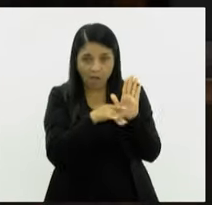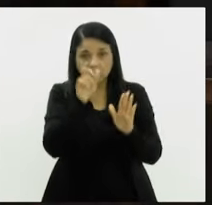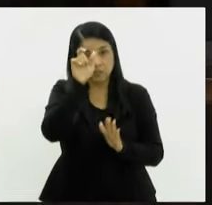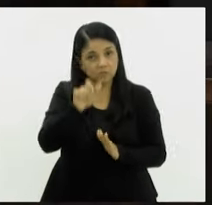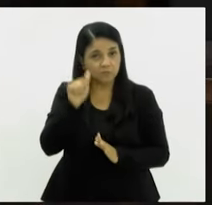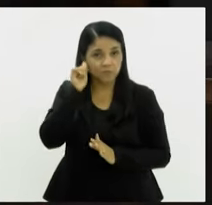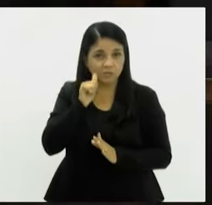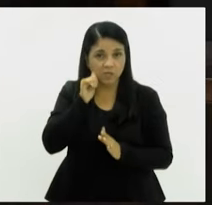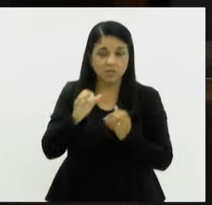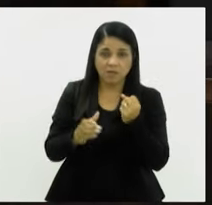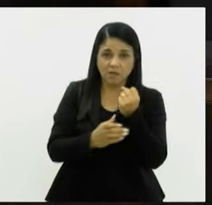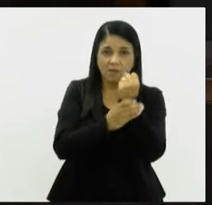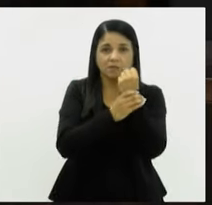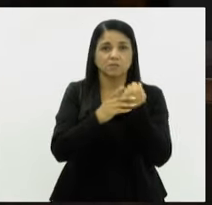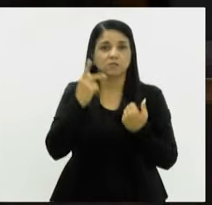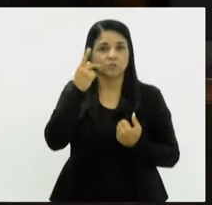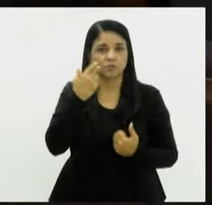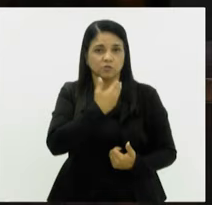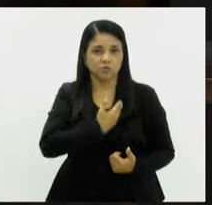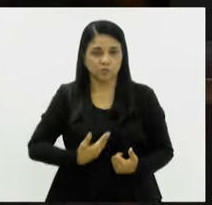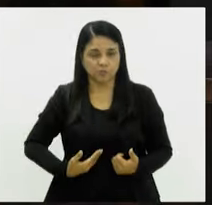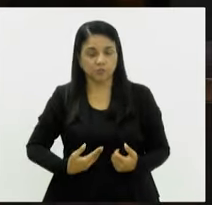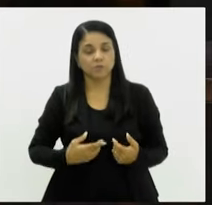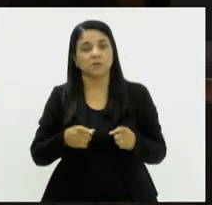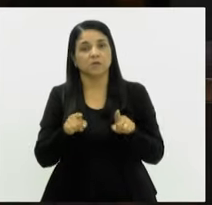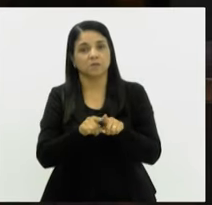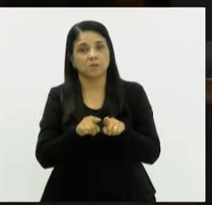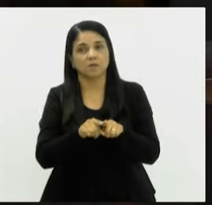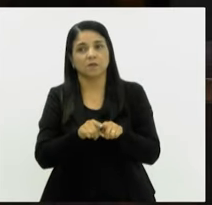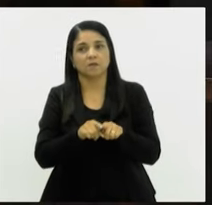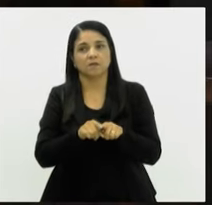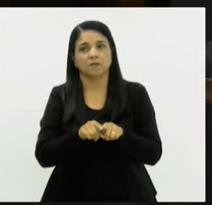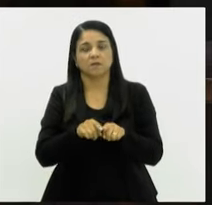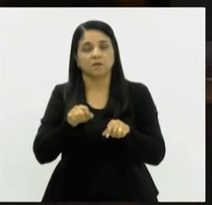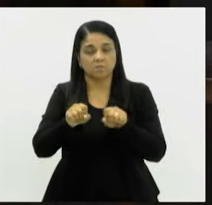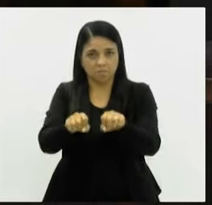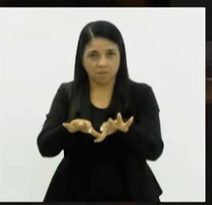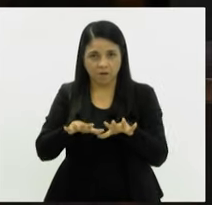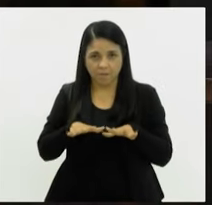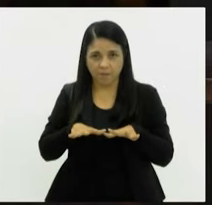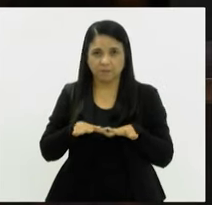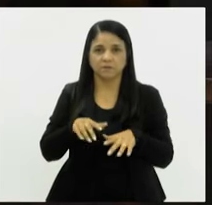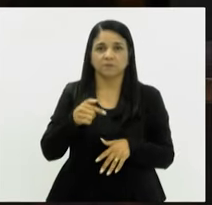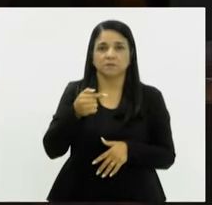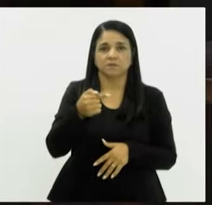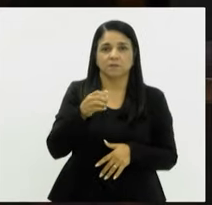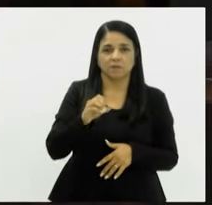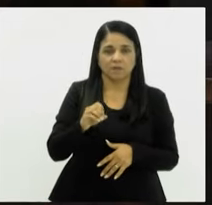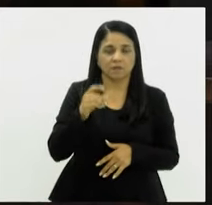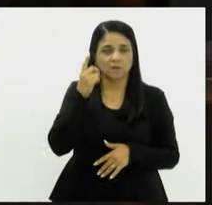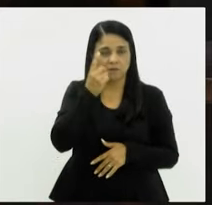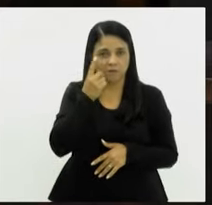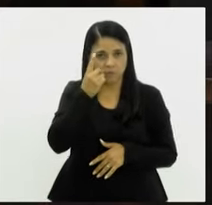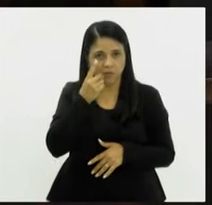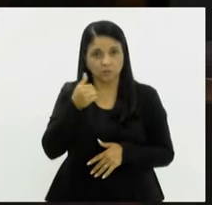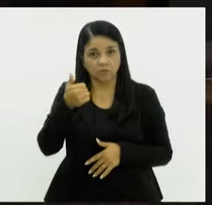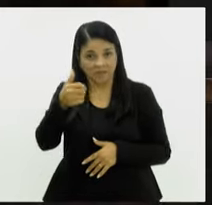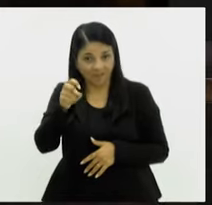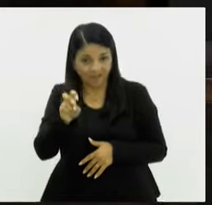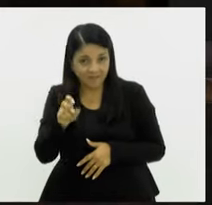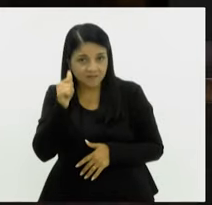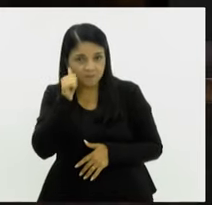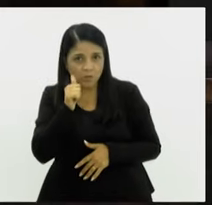que garanta políticas públicas para as nossas mulheres e que aqui, nesse parlamento, que entre 70 deputados temos 15